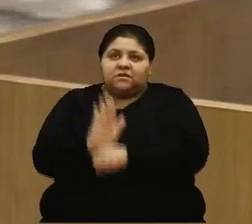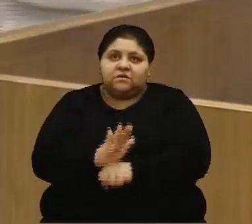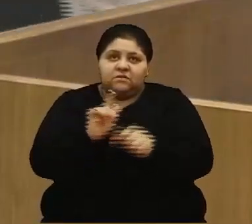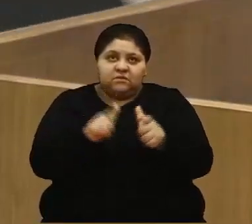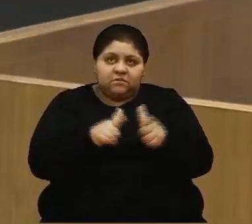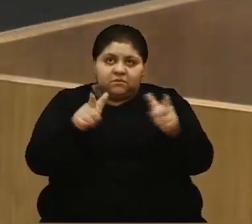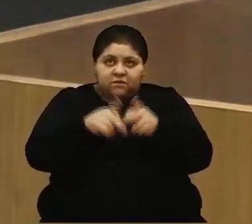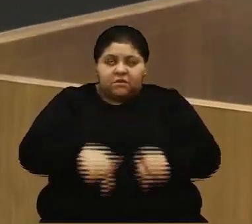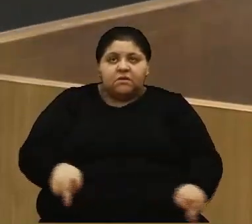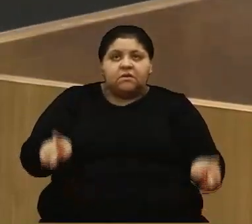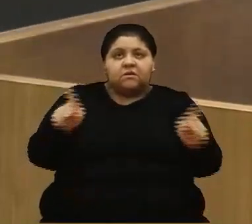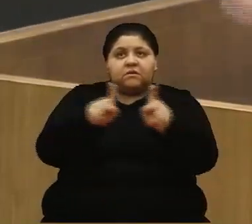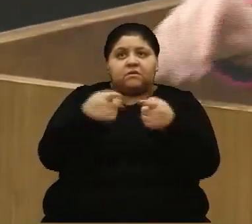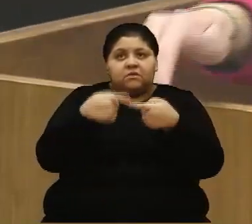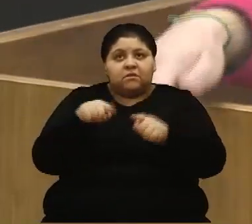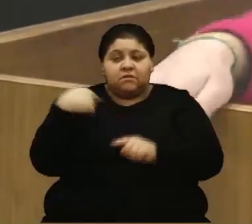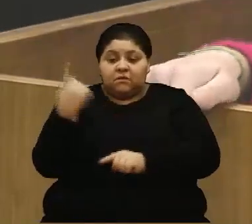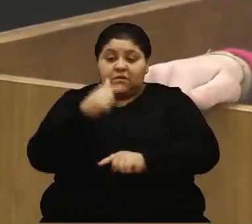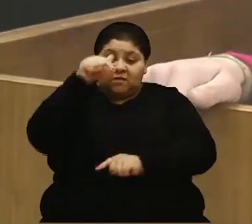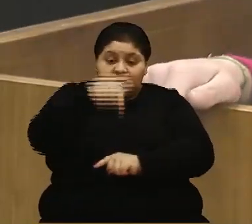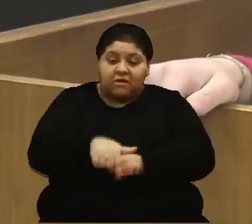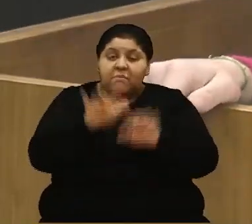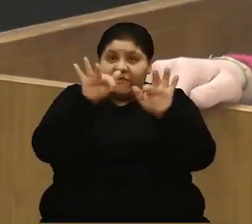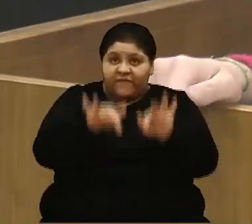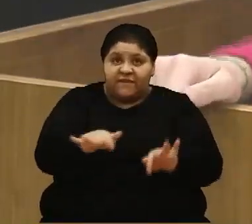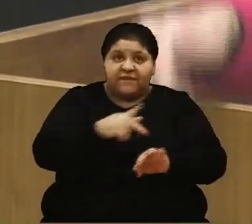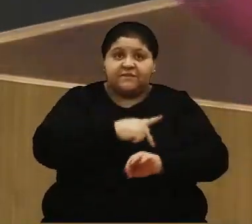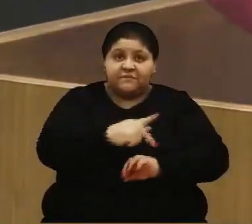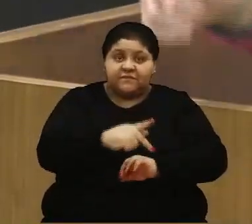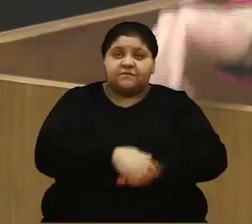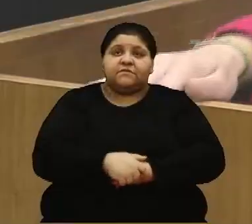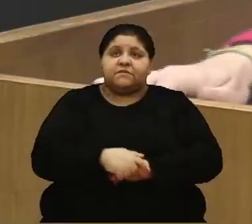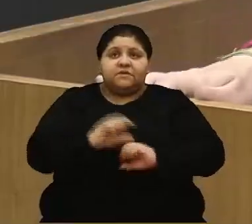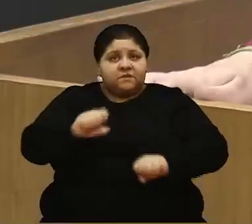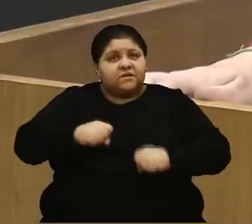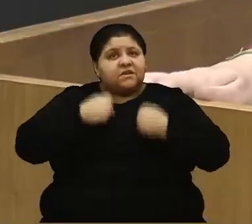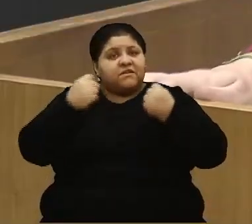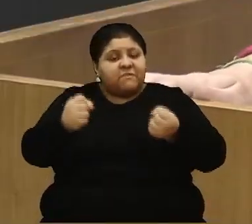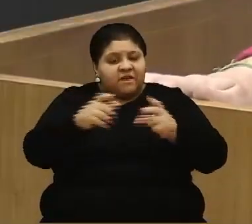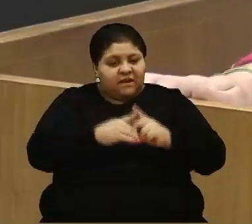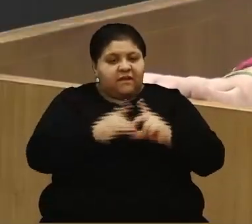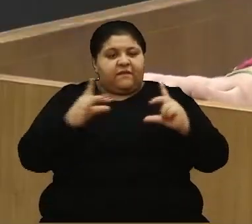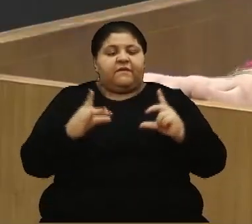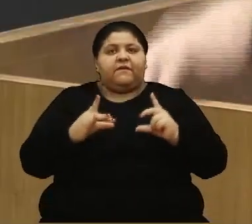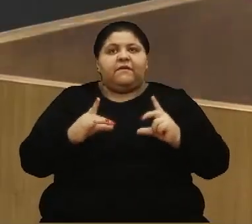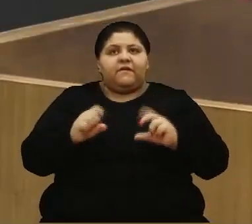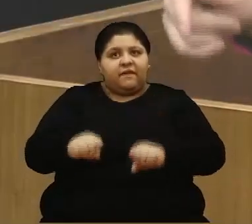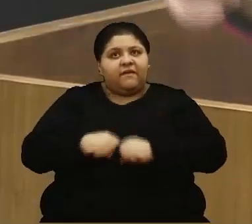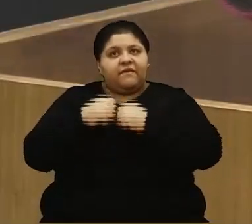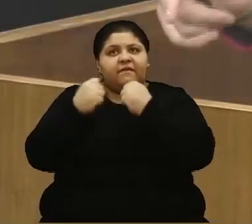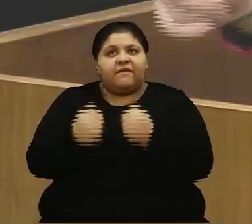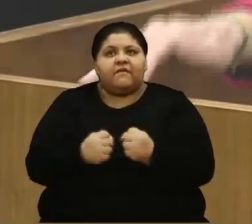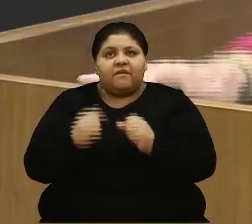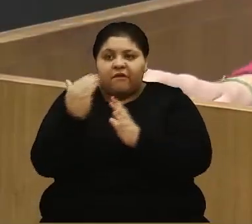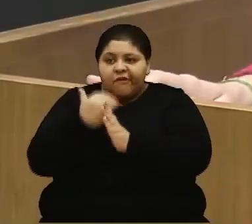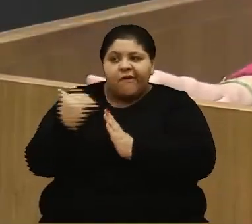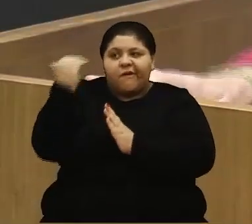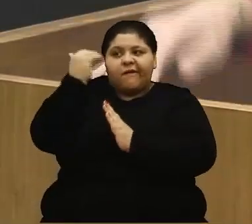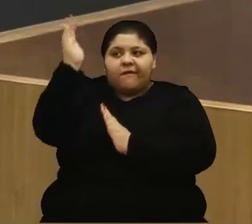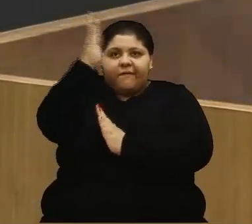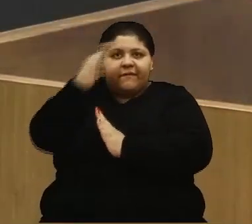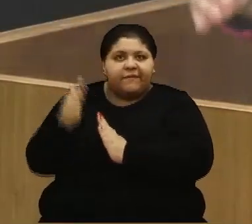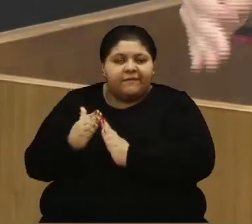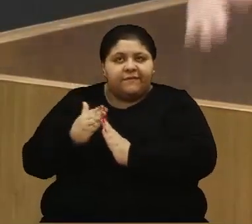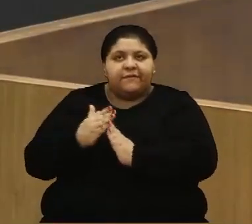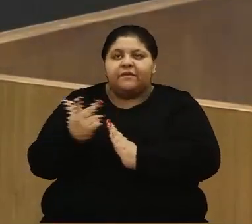da população. Mas nós estamos aqui para finalizar, senhor presidente, para defender a democracia, para defender a soberania nacional